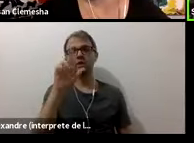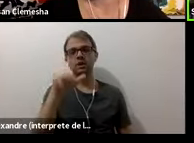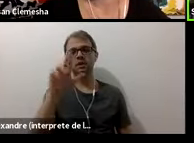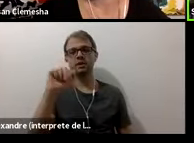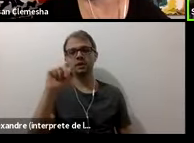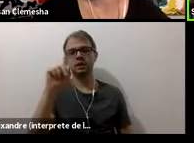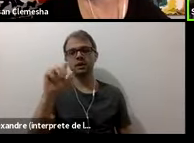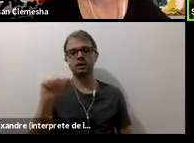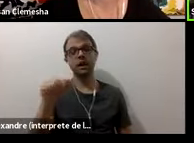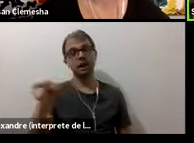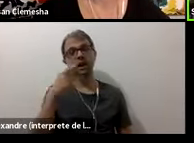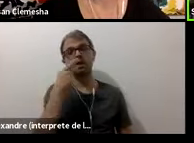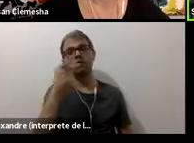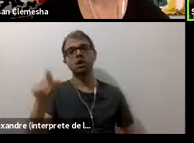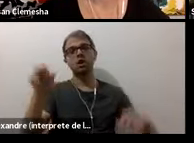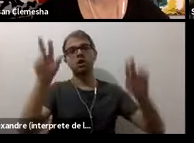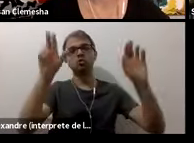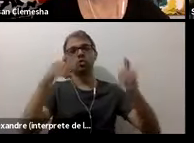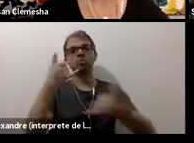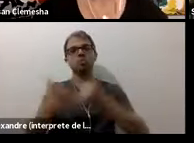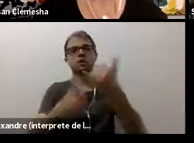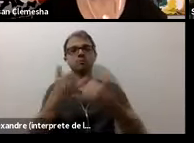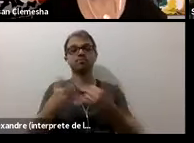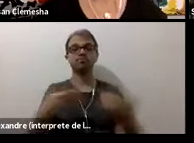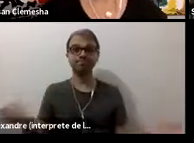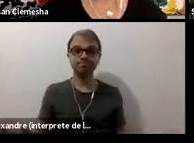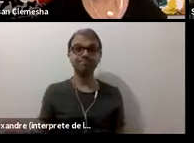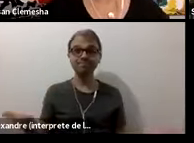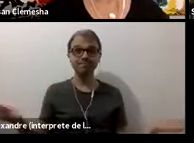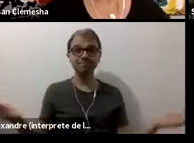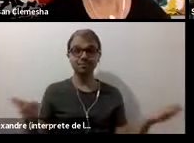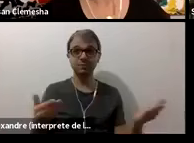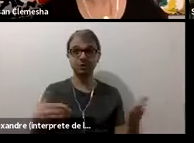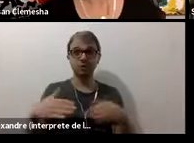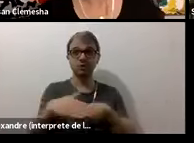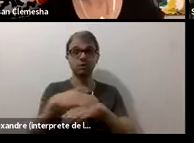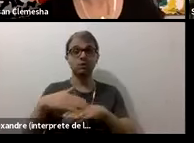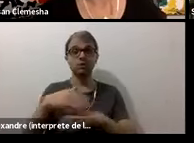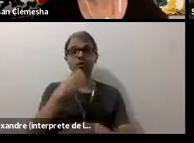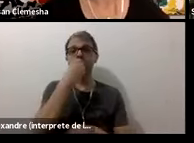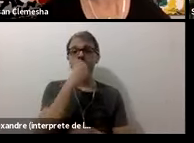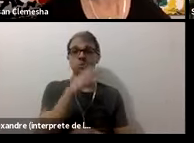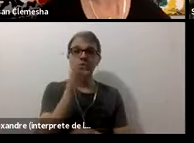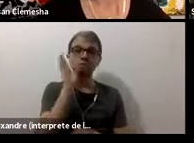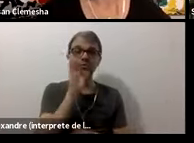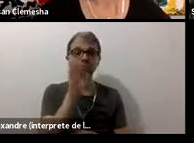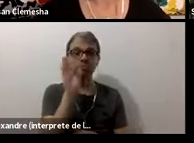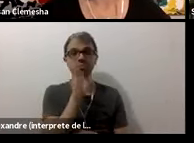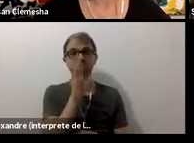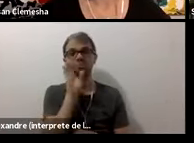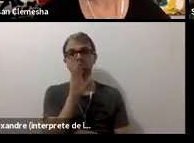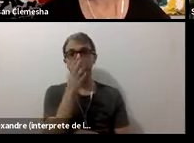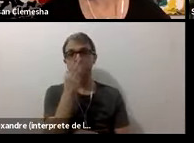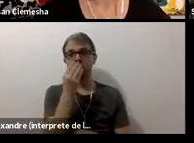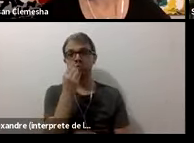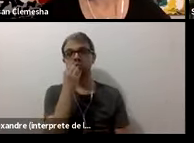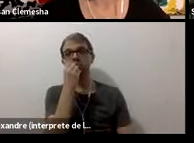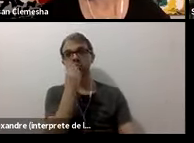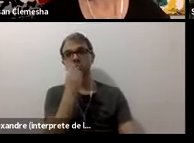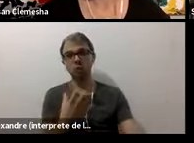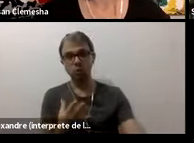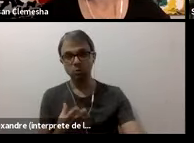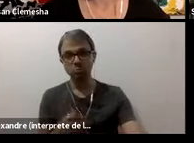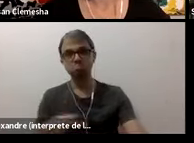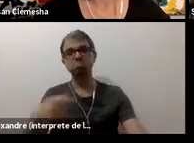brincadas. Conversa boa essa, a gente fica só aqui apreciando, muito bom, muitas discussões,